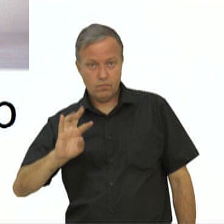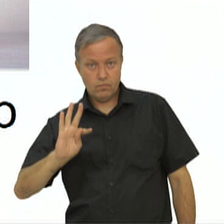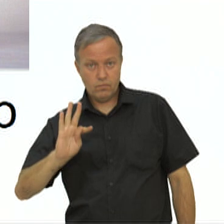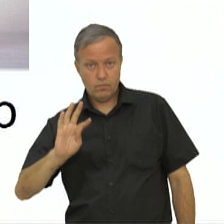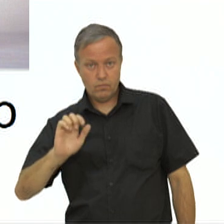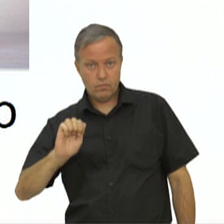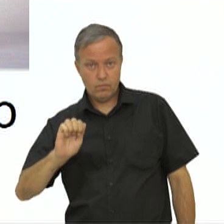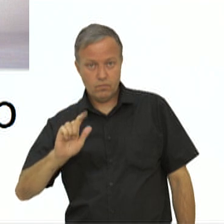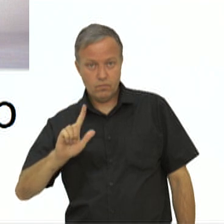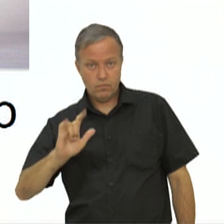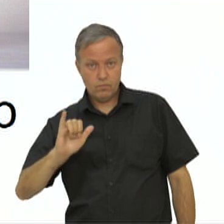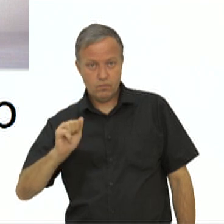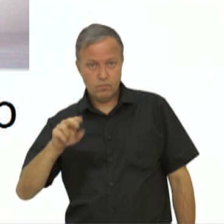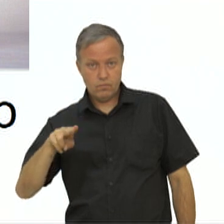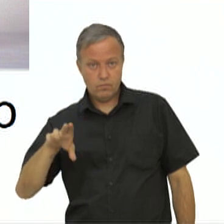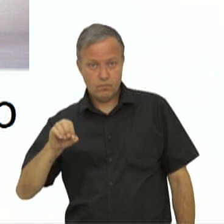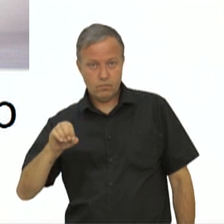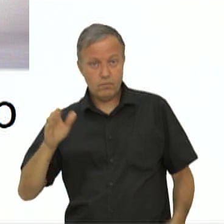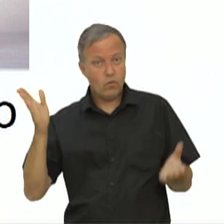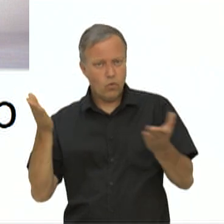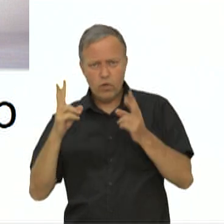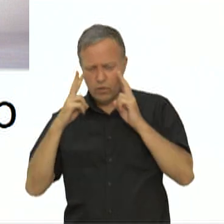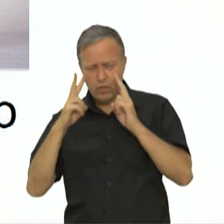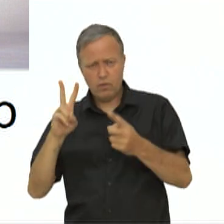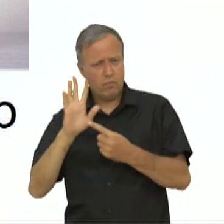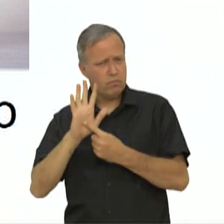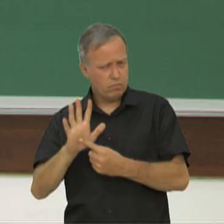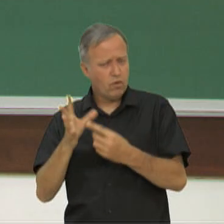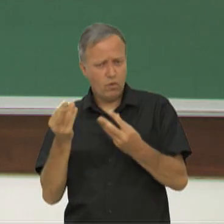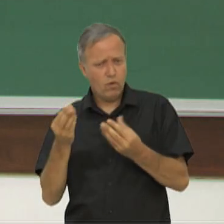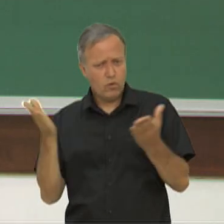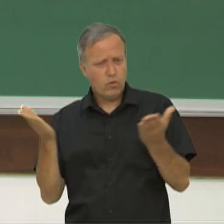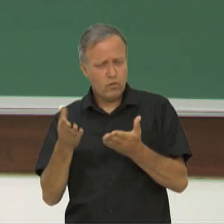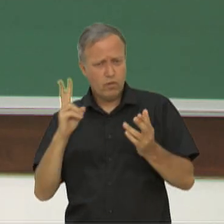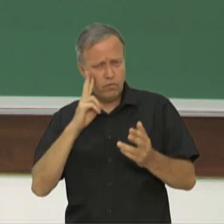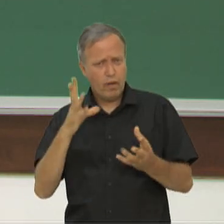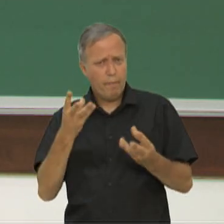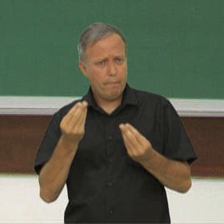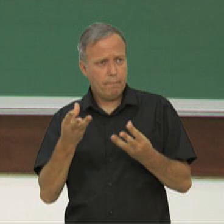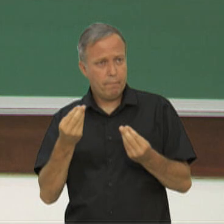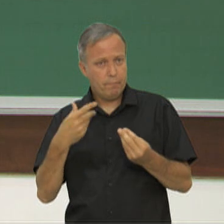vemos bastante nas nossas apresentações atuais, né? São aqueles que são